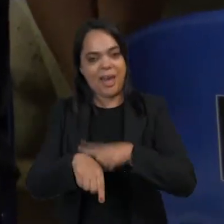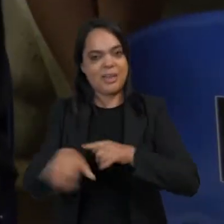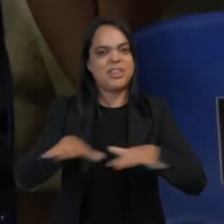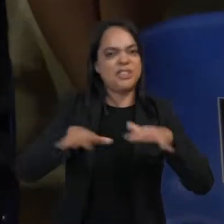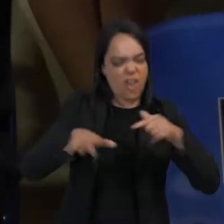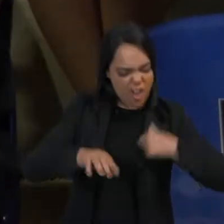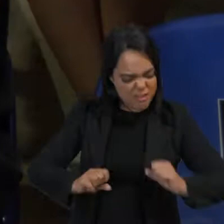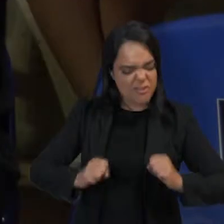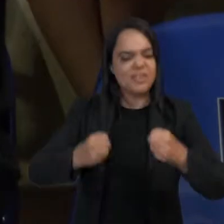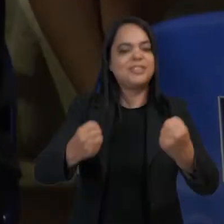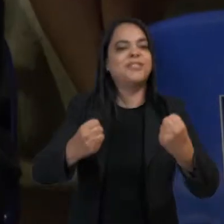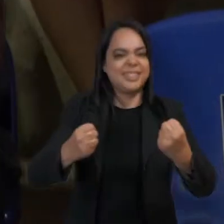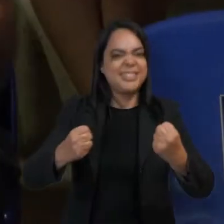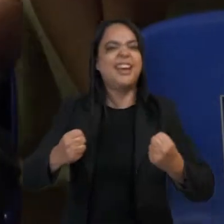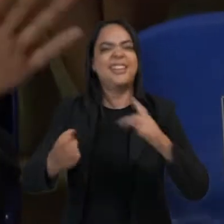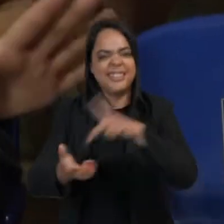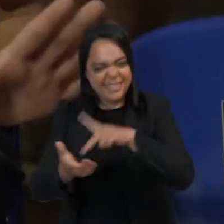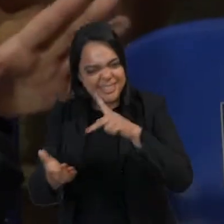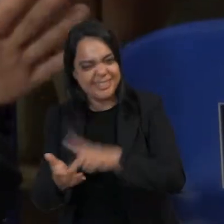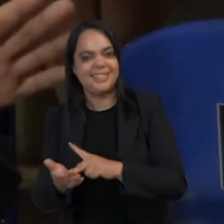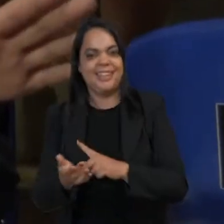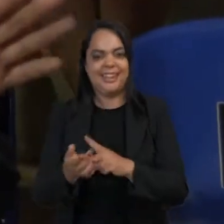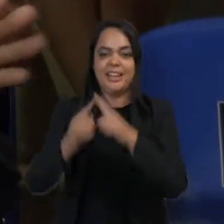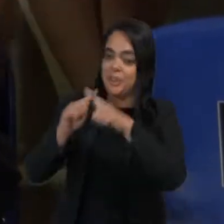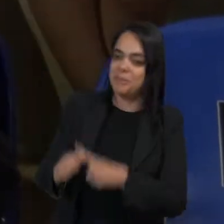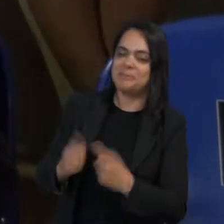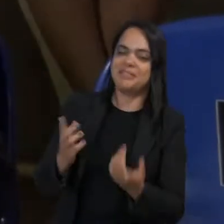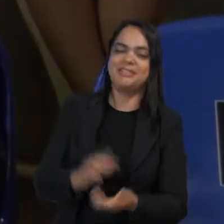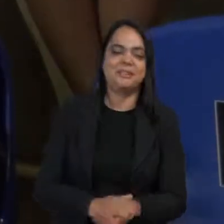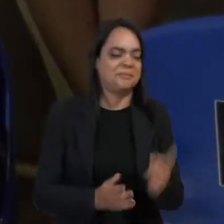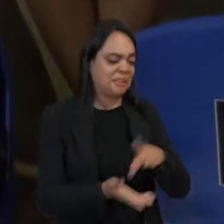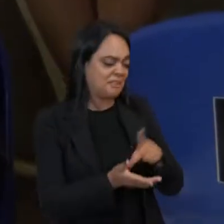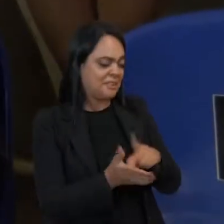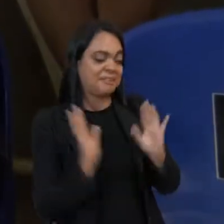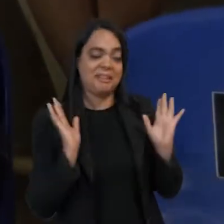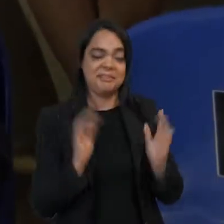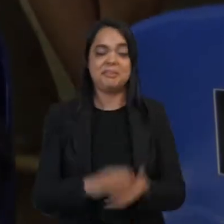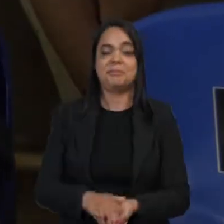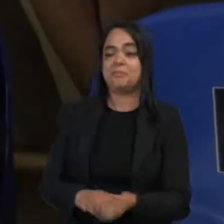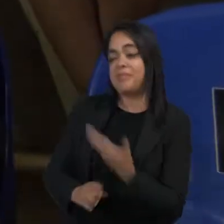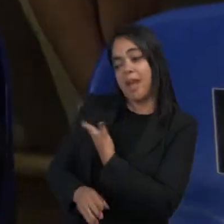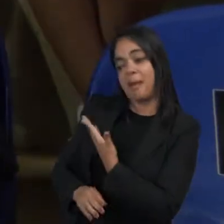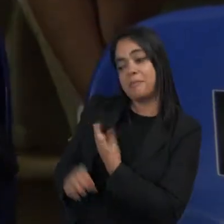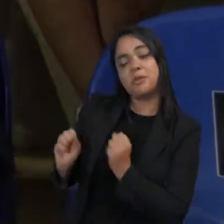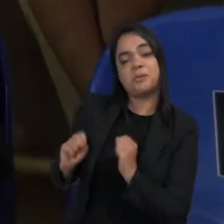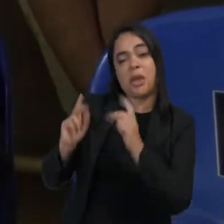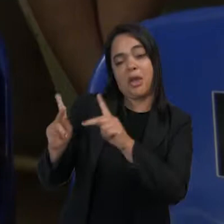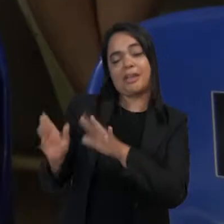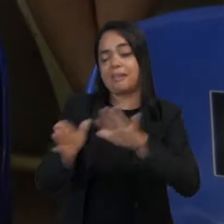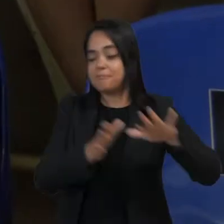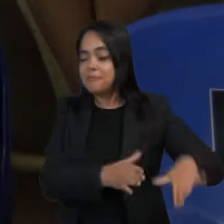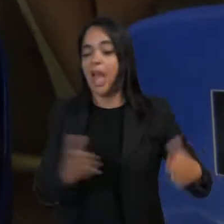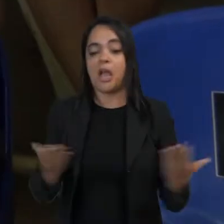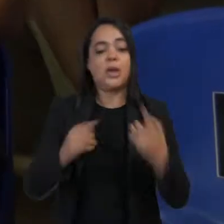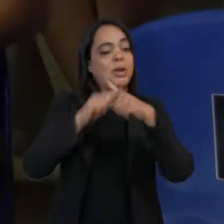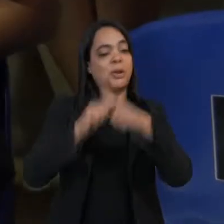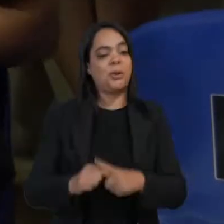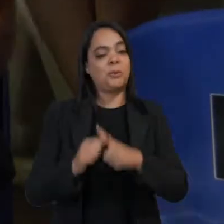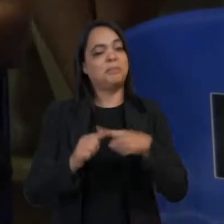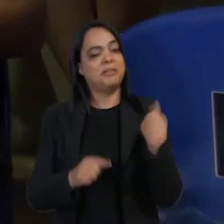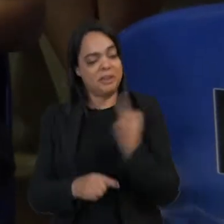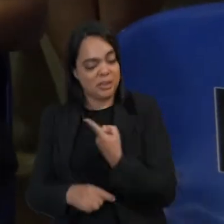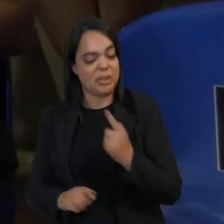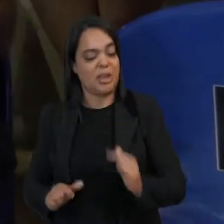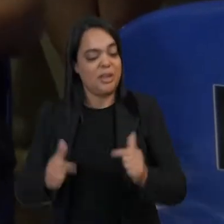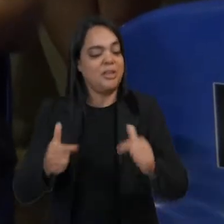durante os jogos eu vou brigar com todo mundo. É competição, né? Exato, competição. É competição. Tá vendo isso, gente? Tipo assim, amigos à parte. A competição aqui,